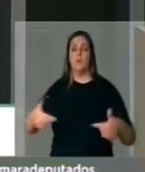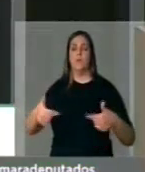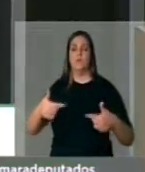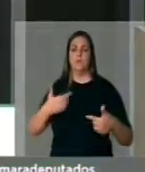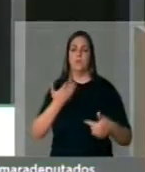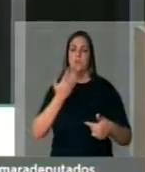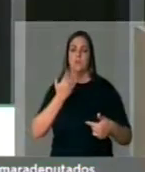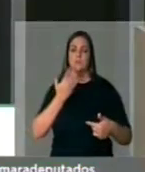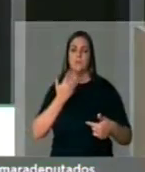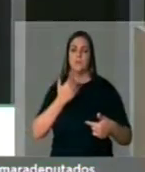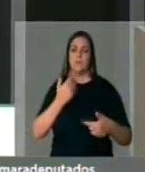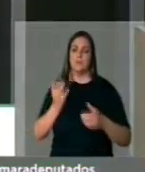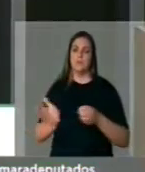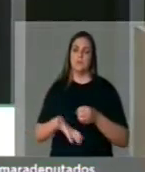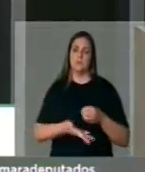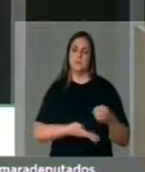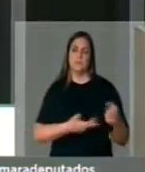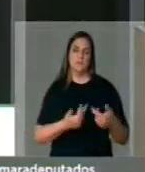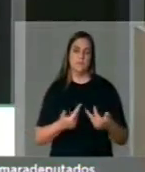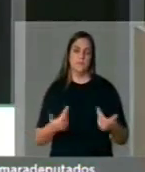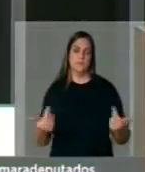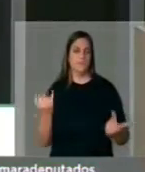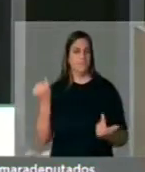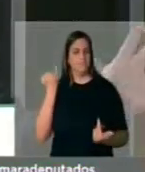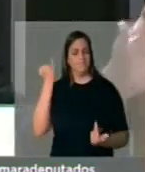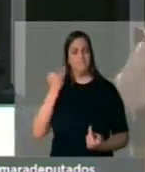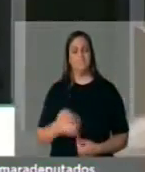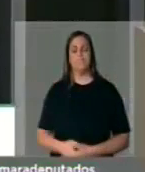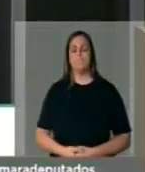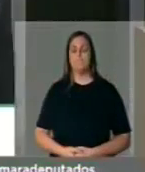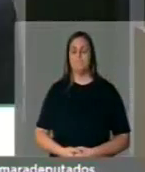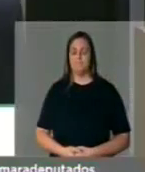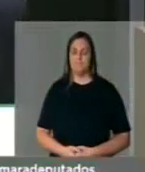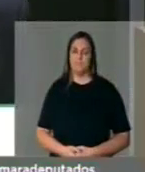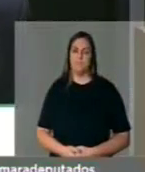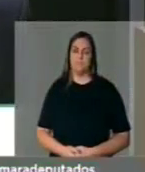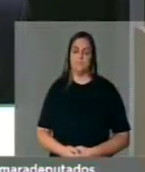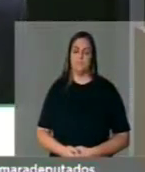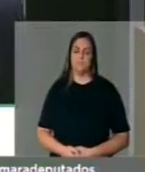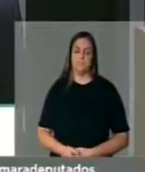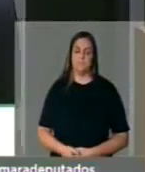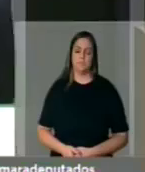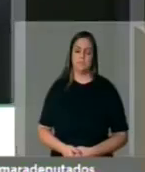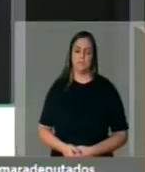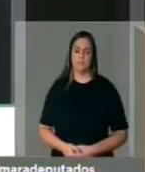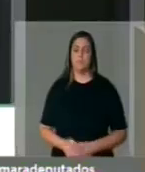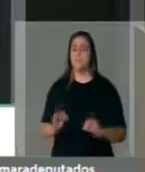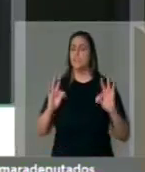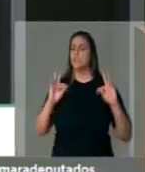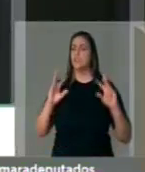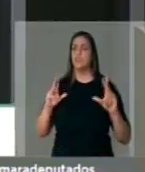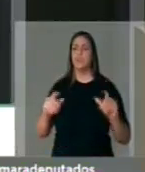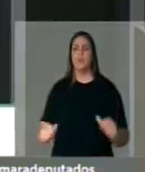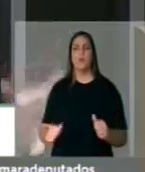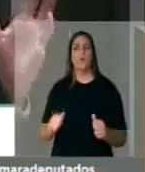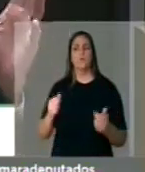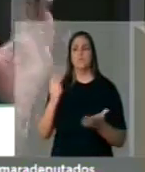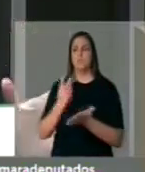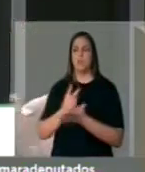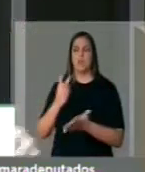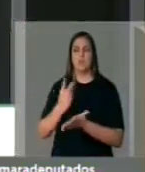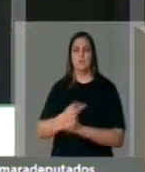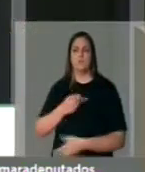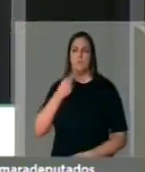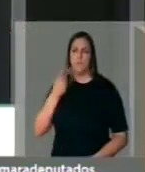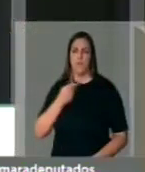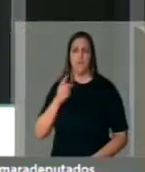mesa dos brasileiros o pão nosso de cada dia. E foi unânime no debate, todos dizendo a mesma coisa: o